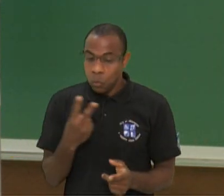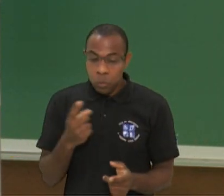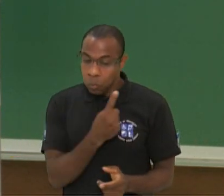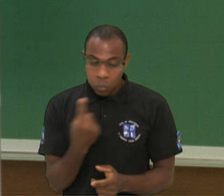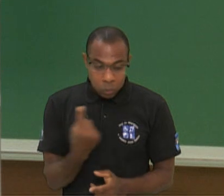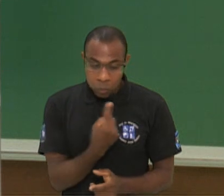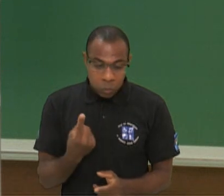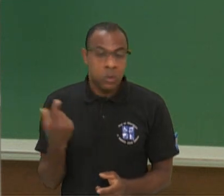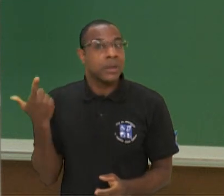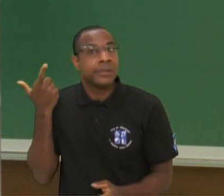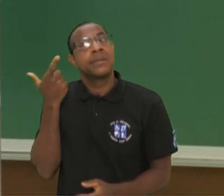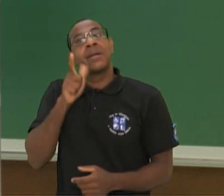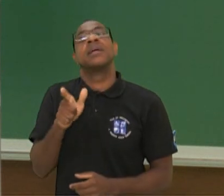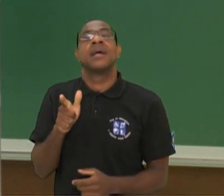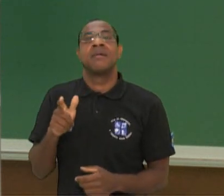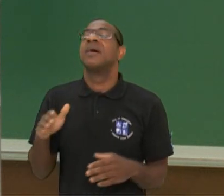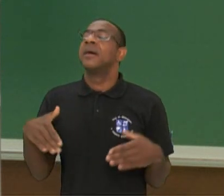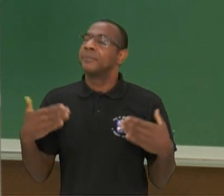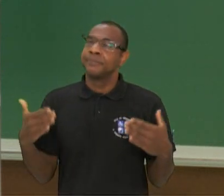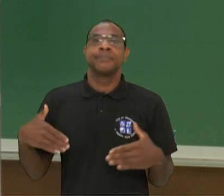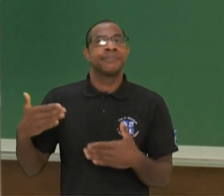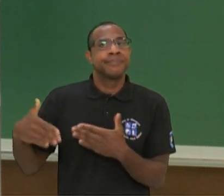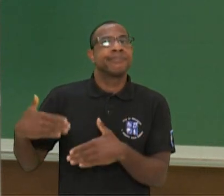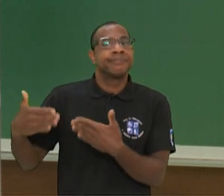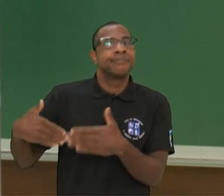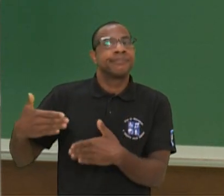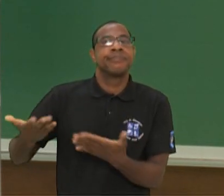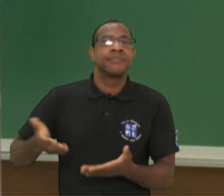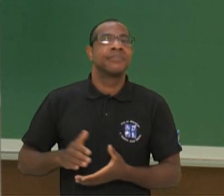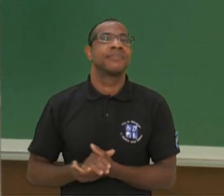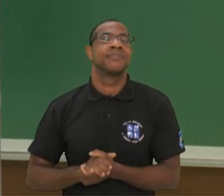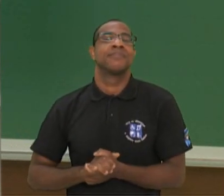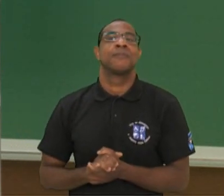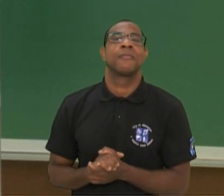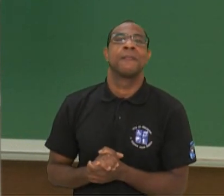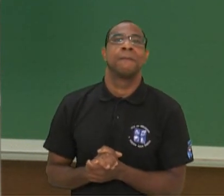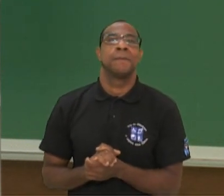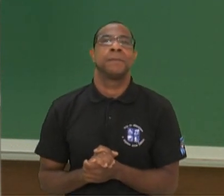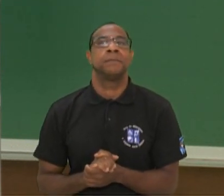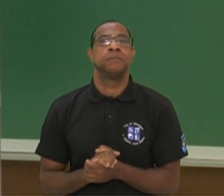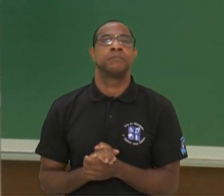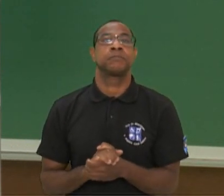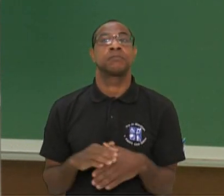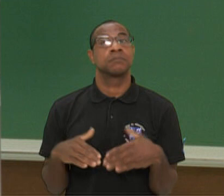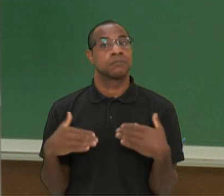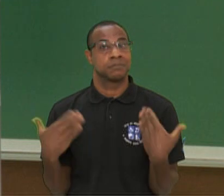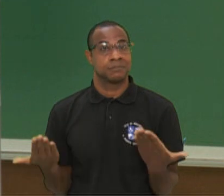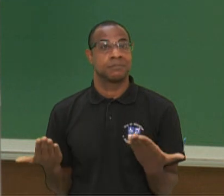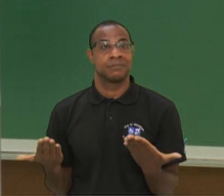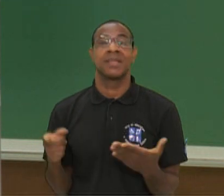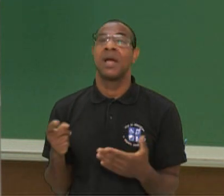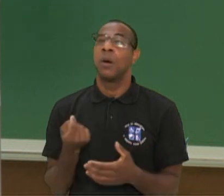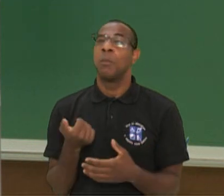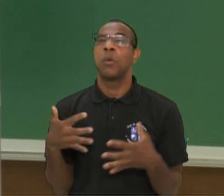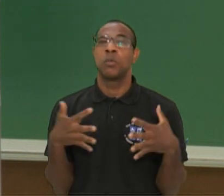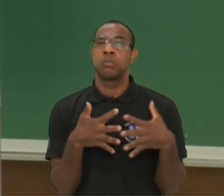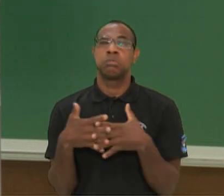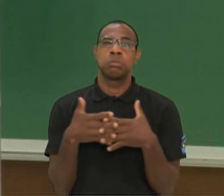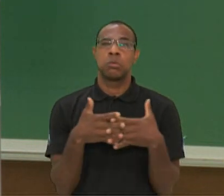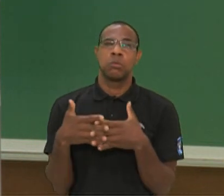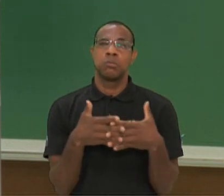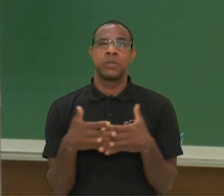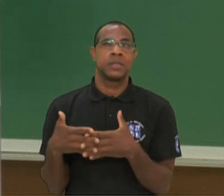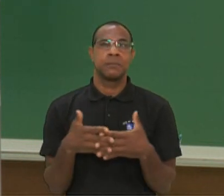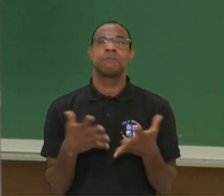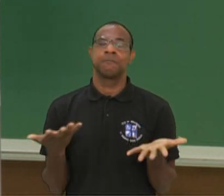jogadores conquiste, né, esse ponto, abrindo 2 pontos de vantagem. Então, essa é a parte mais complicada, é entender como se vence